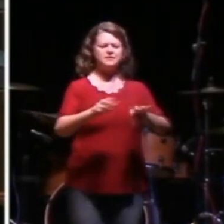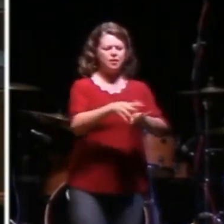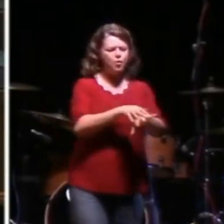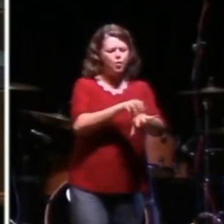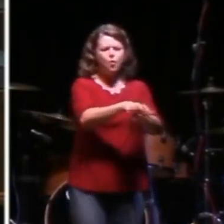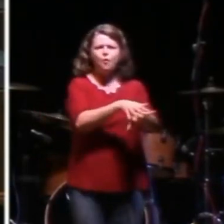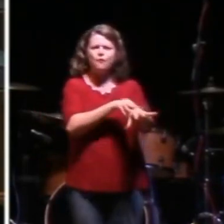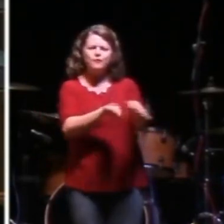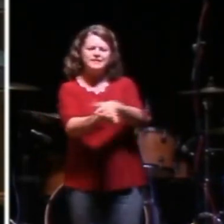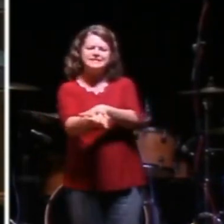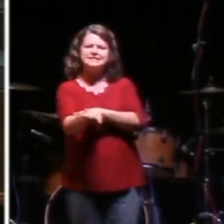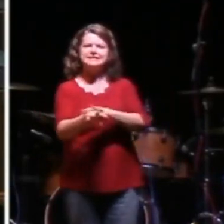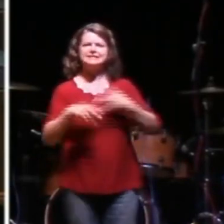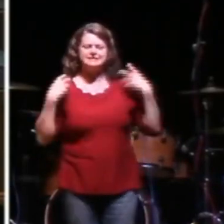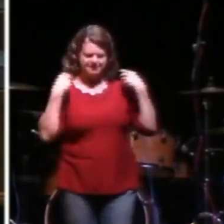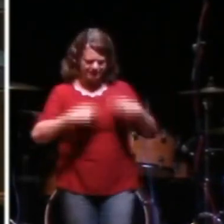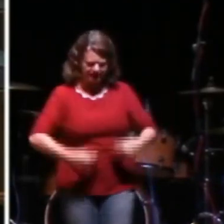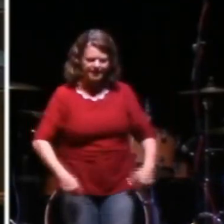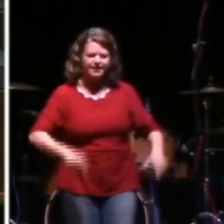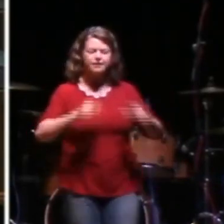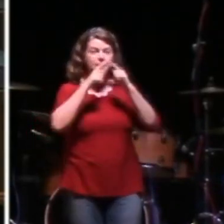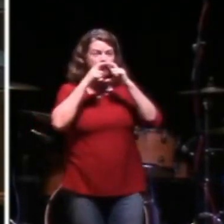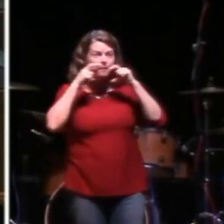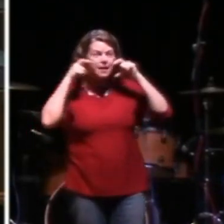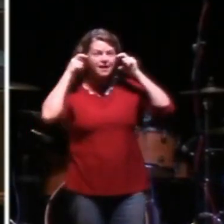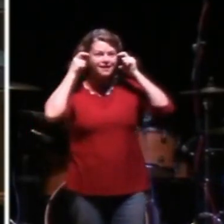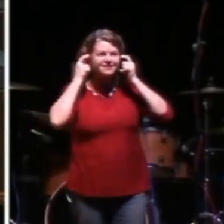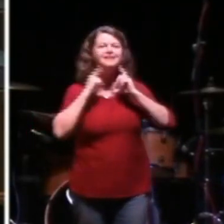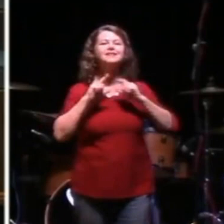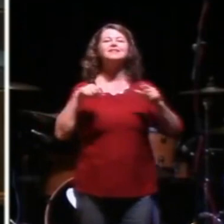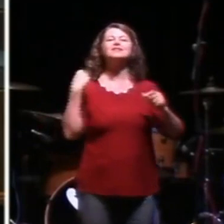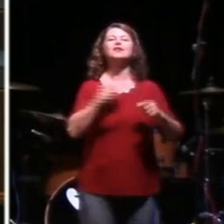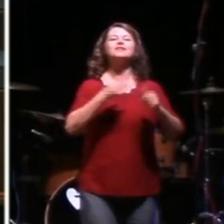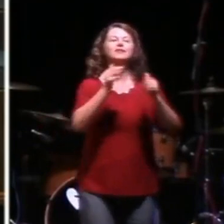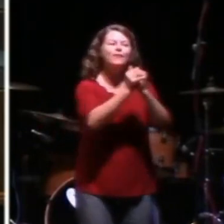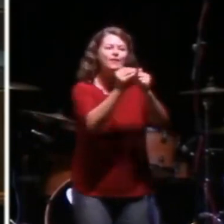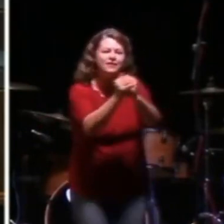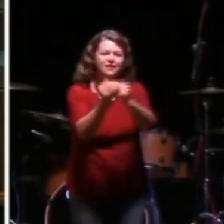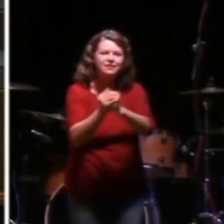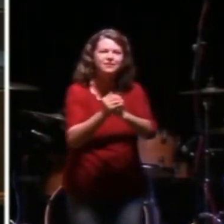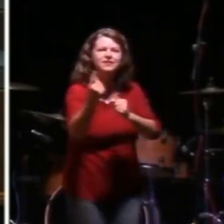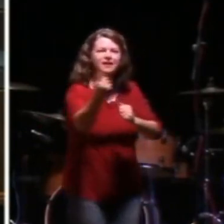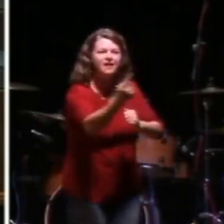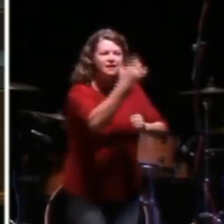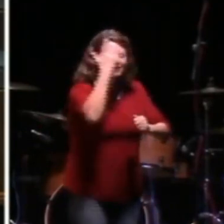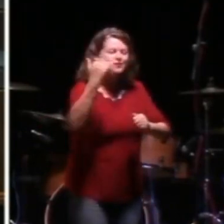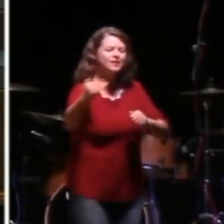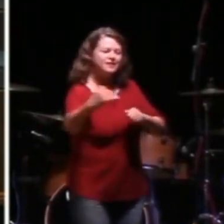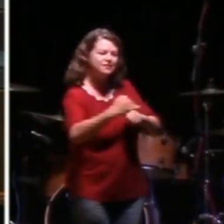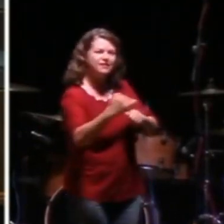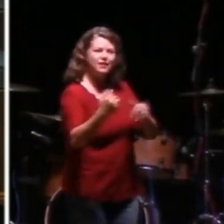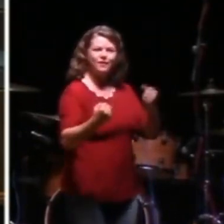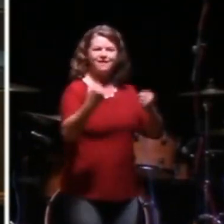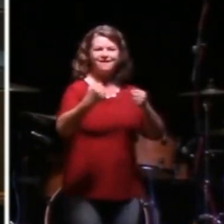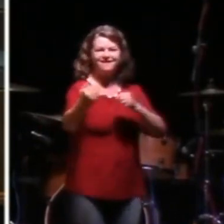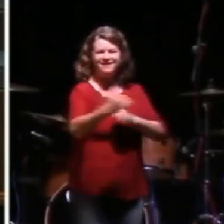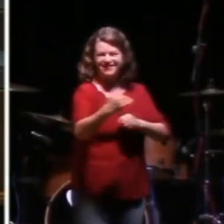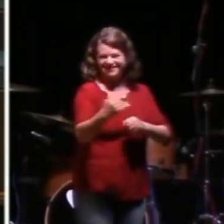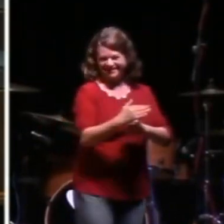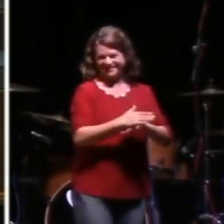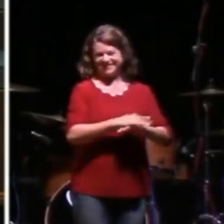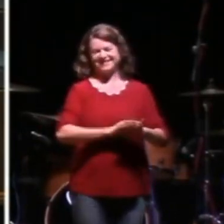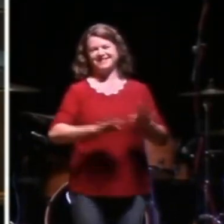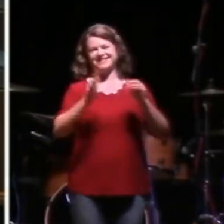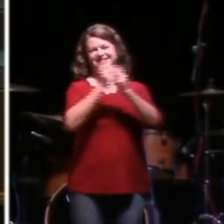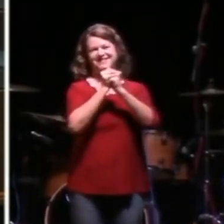jaleco demais cara nós nem nos encostamos nos abençoamos a vida de todos que vieram aqui amém deus abençoe você